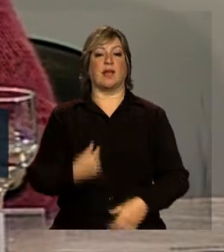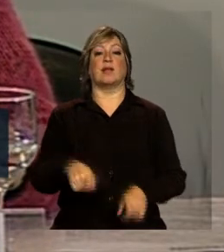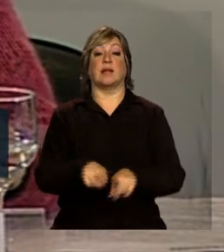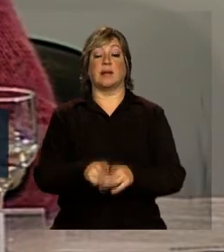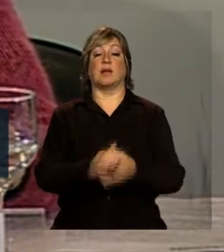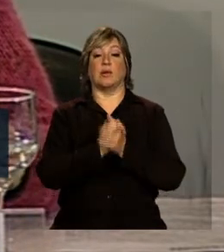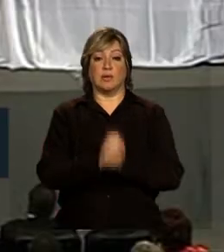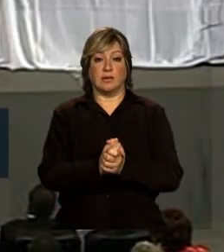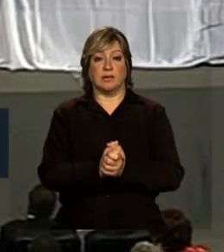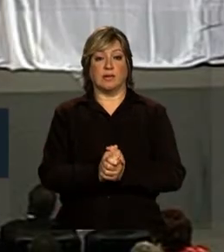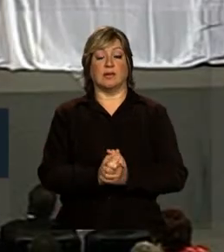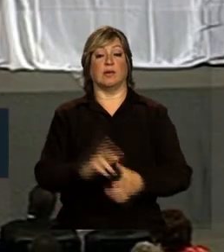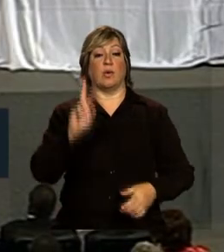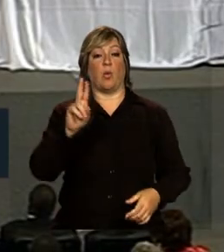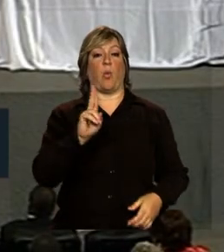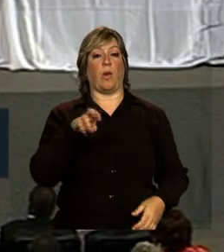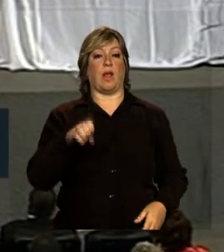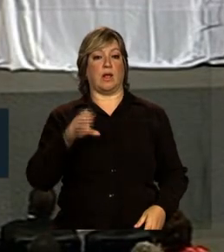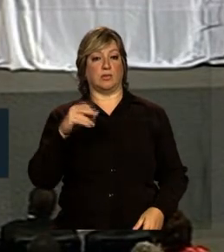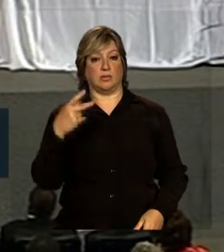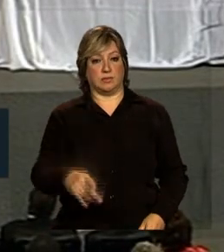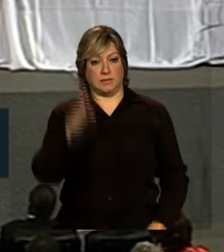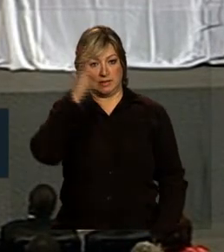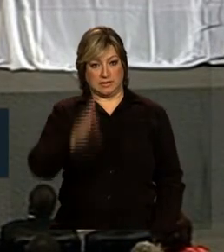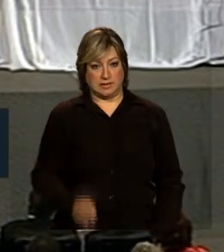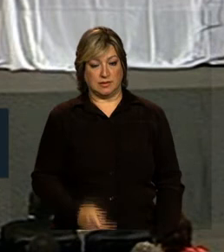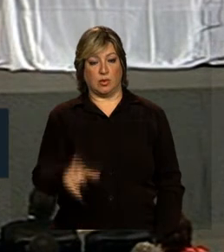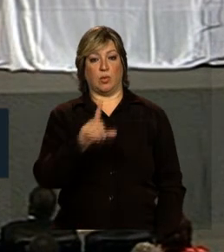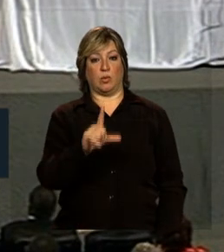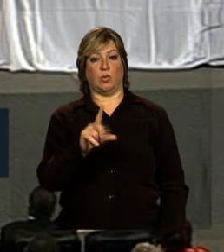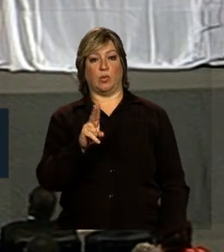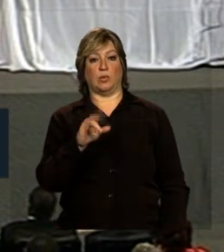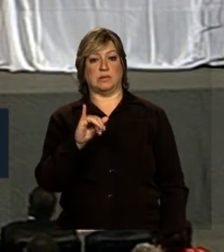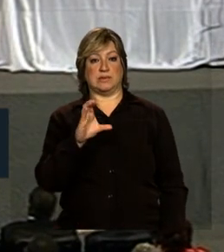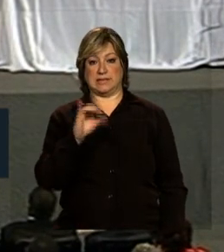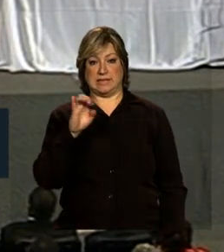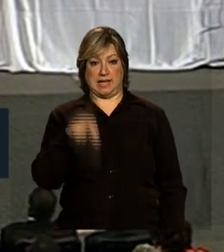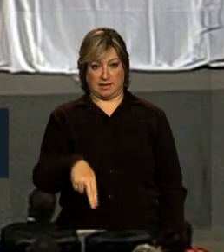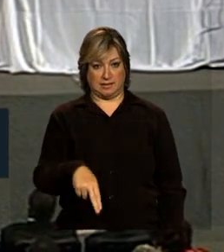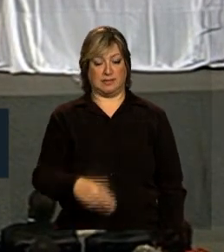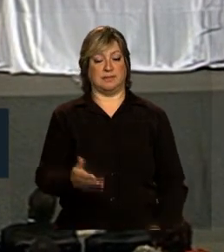Cumprimento o representante da Unesco no Brasil, o senhor Lucian Munhoz.